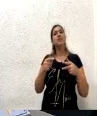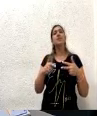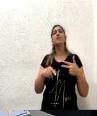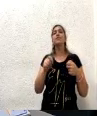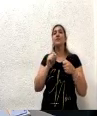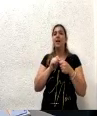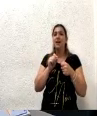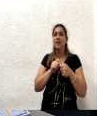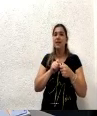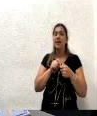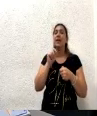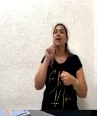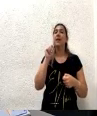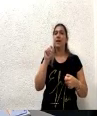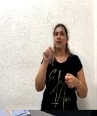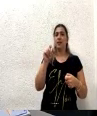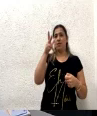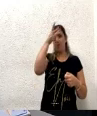Então, eu tive